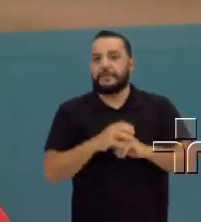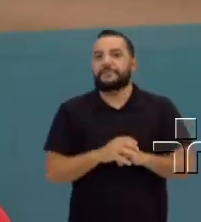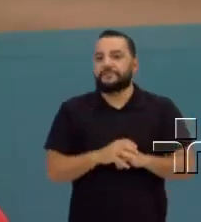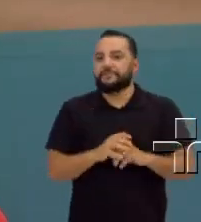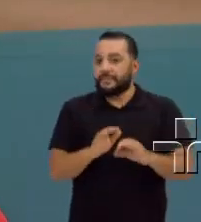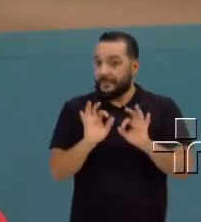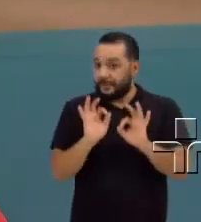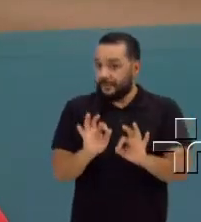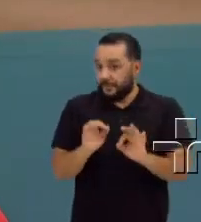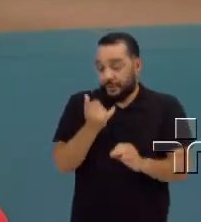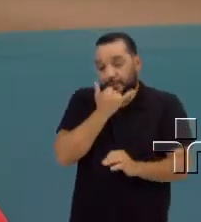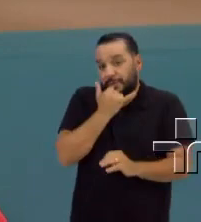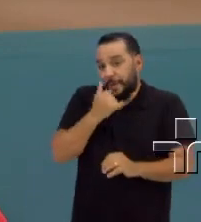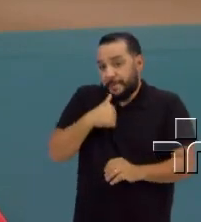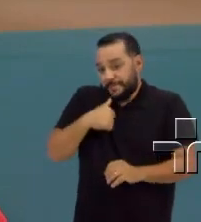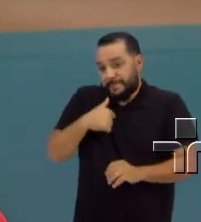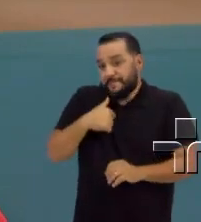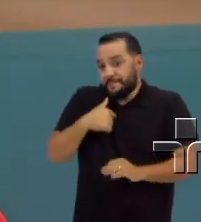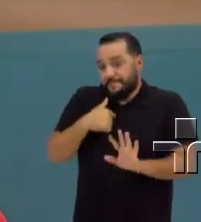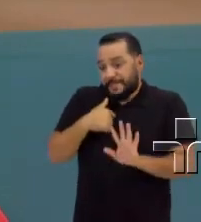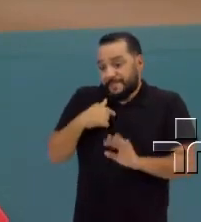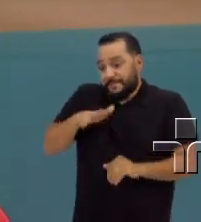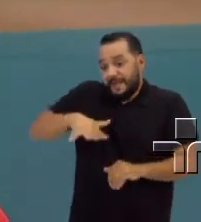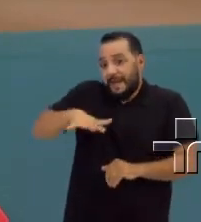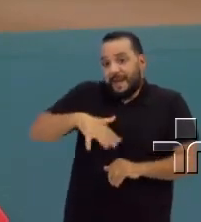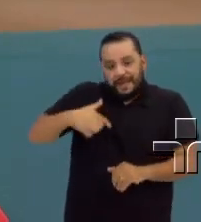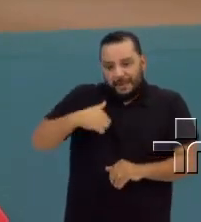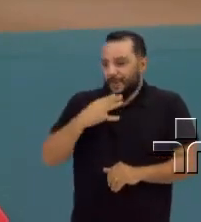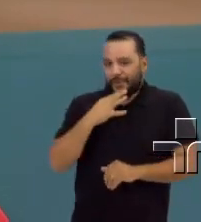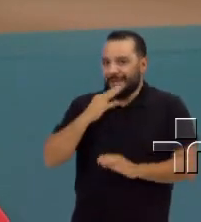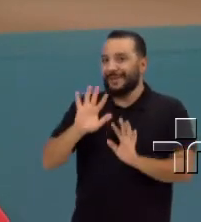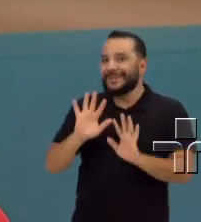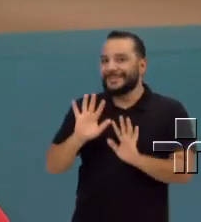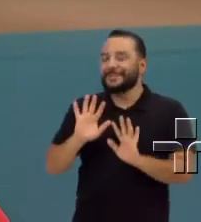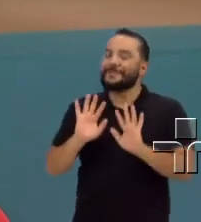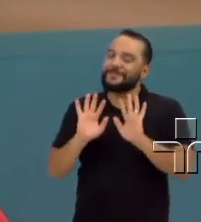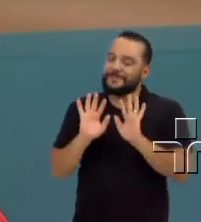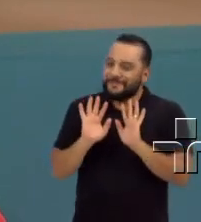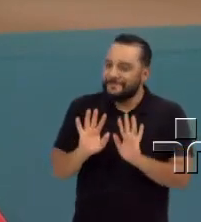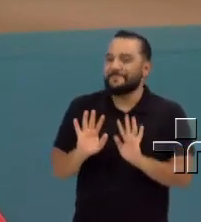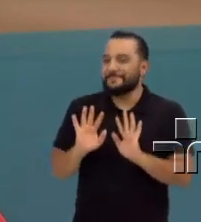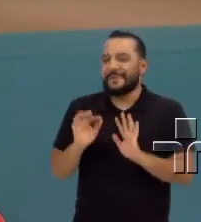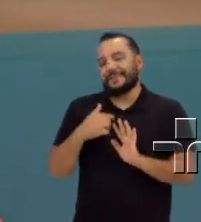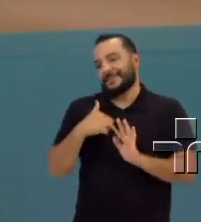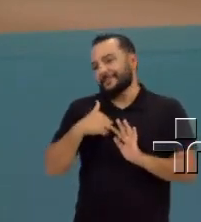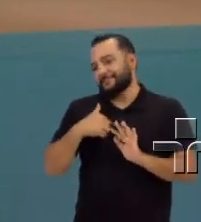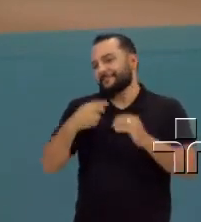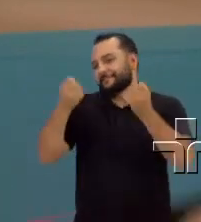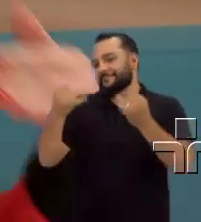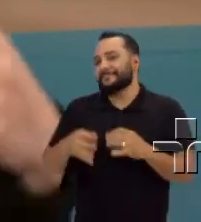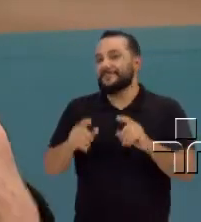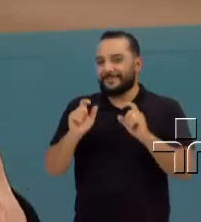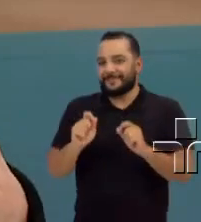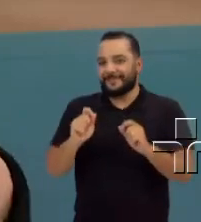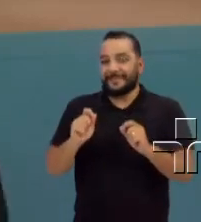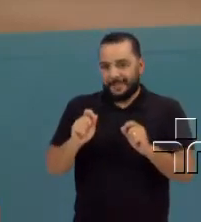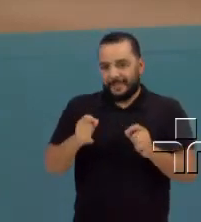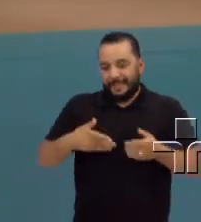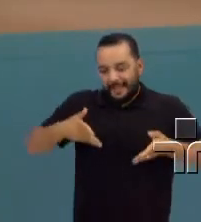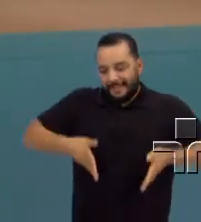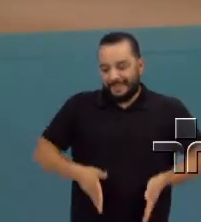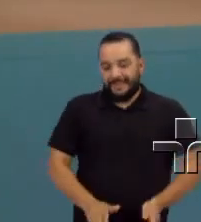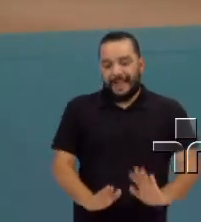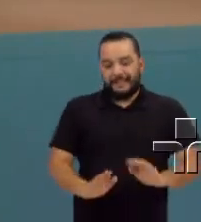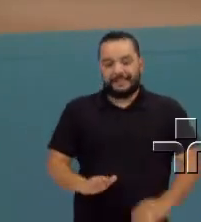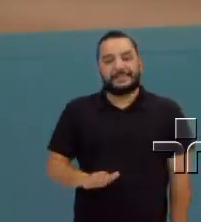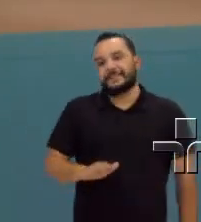isso daí não é a minha área, não saberia dizer. Mas o que eu posso dizer é que eles já nascem com